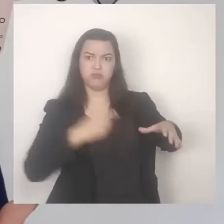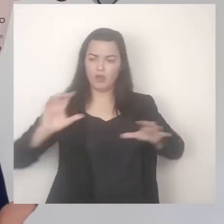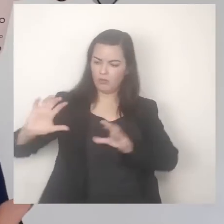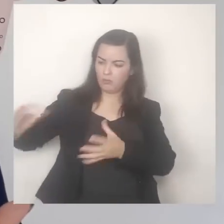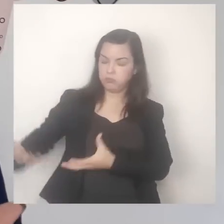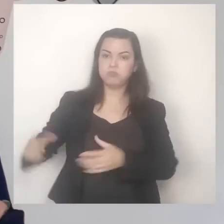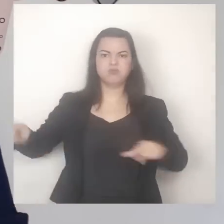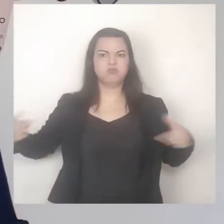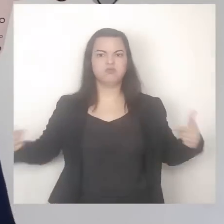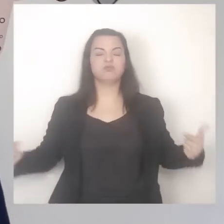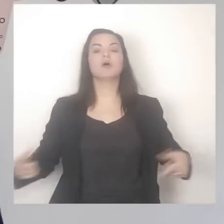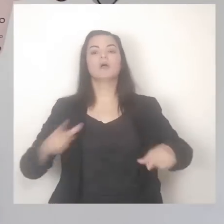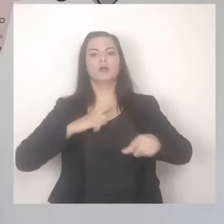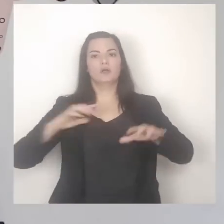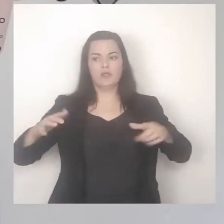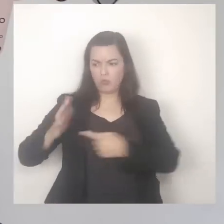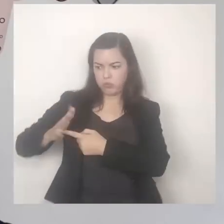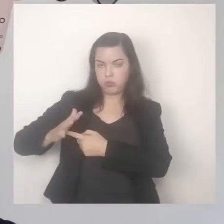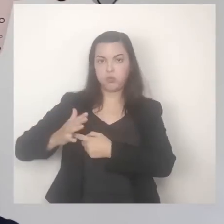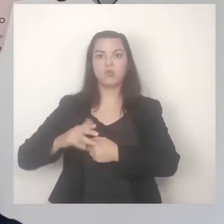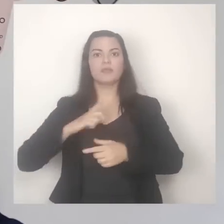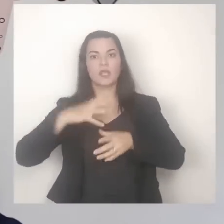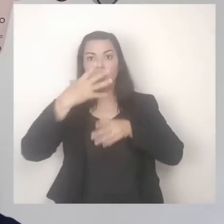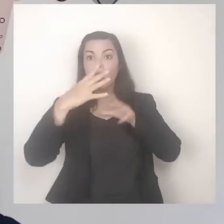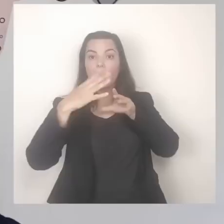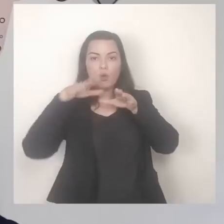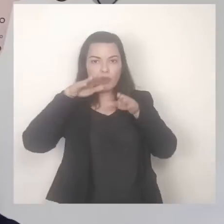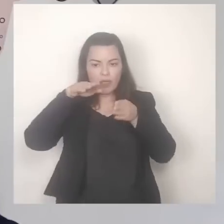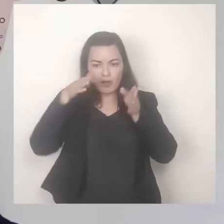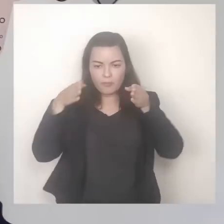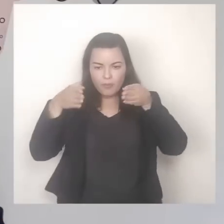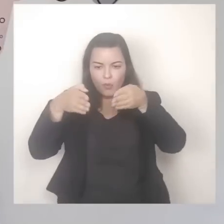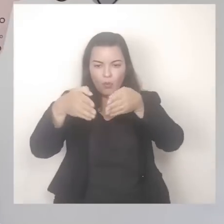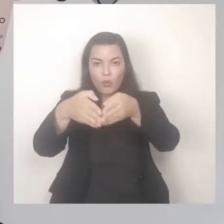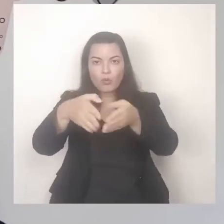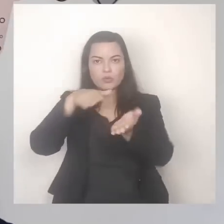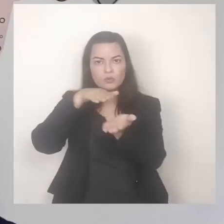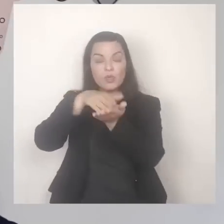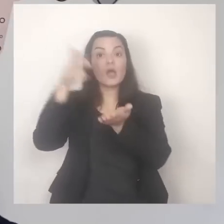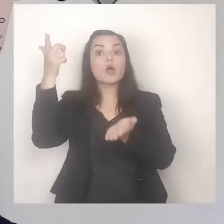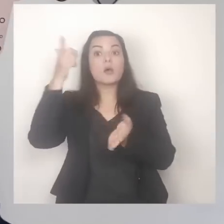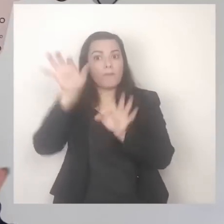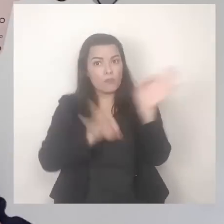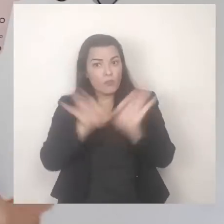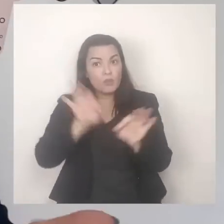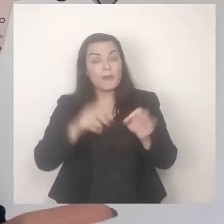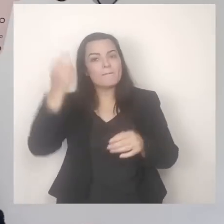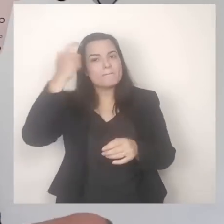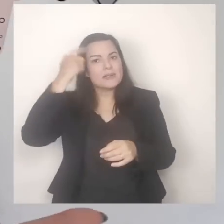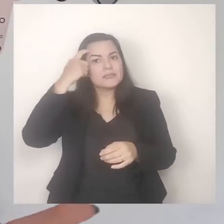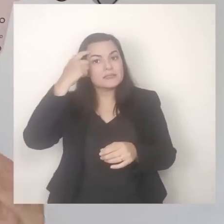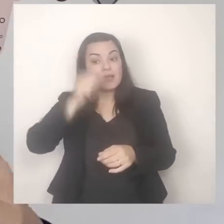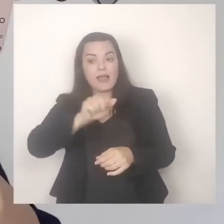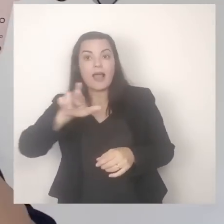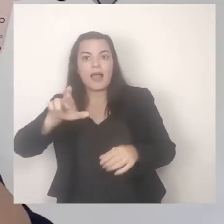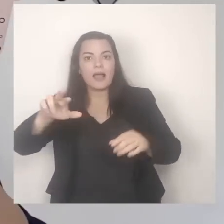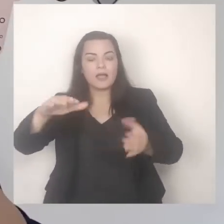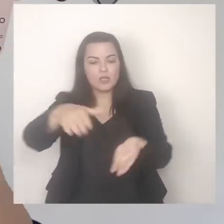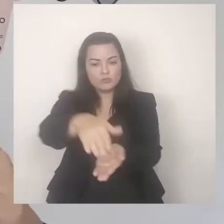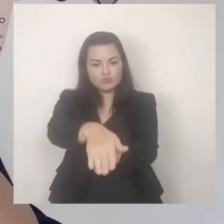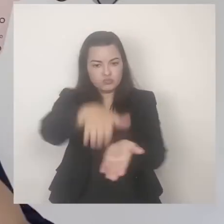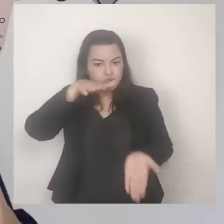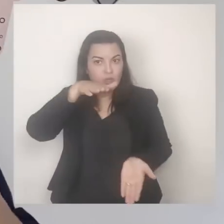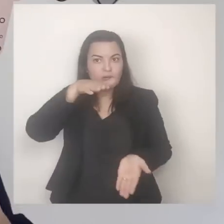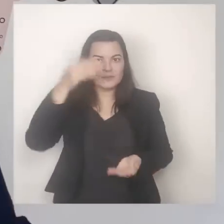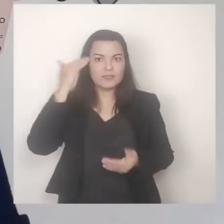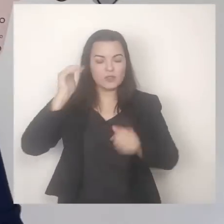tudo isso projetado para que ele consiga cortar o ar e passar pelo ar e, ao mesmo tempo, esse